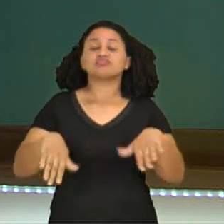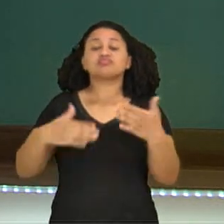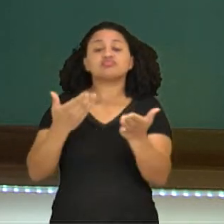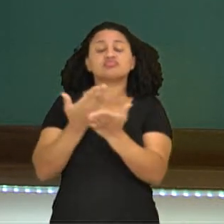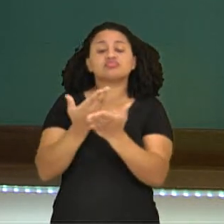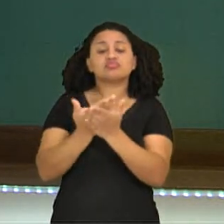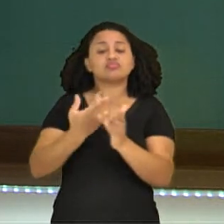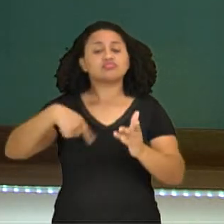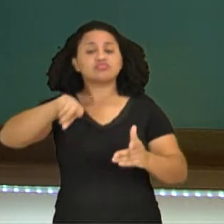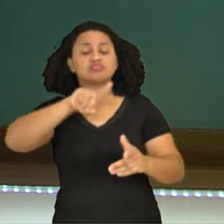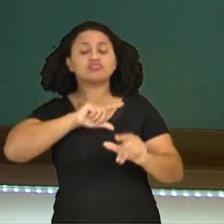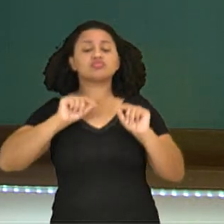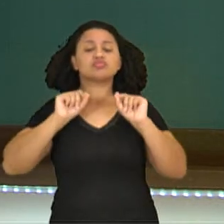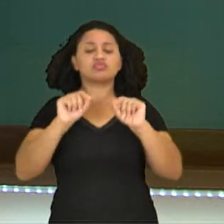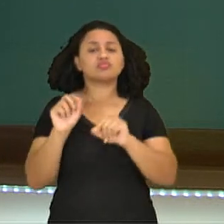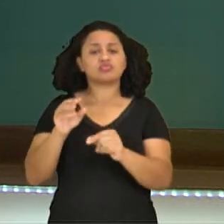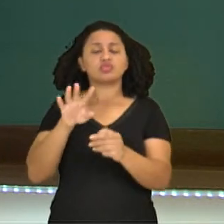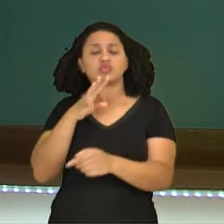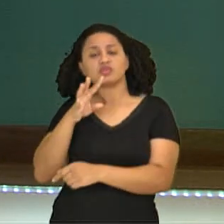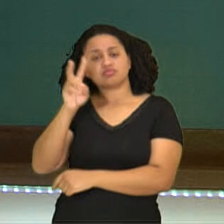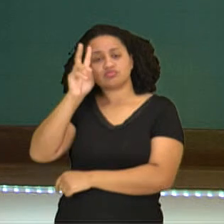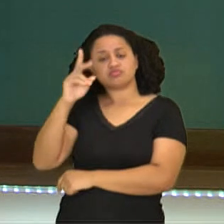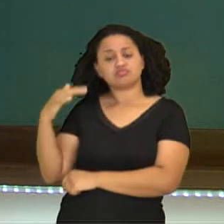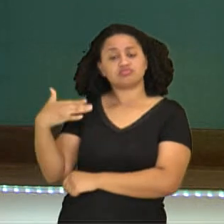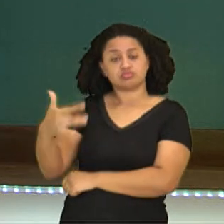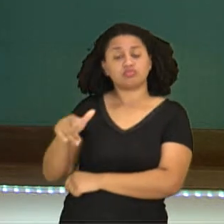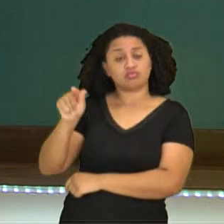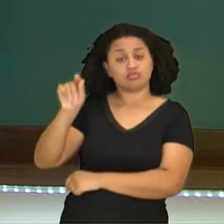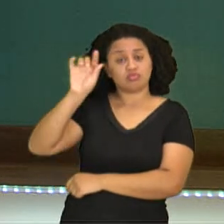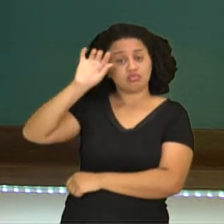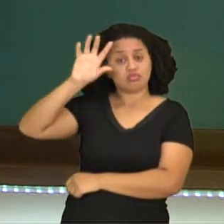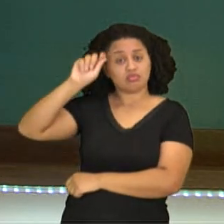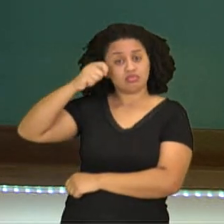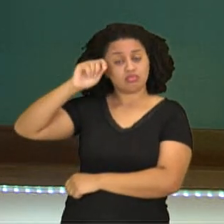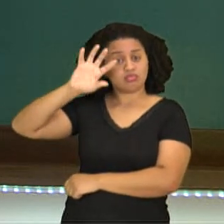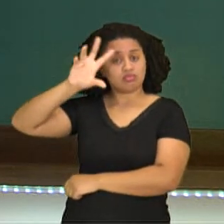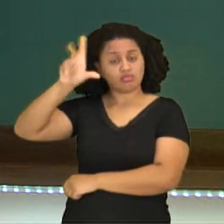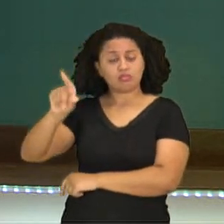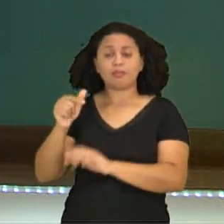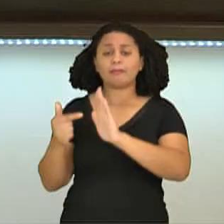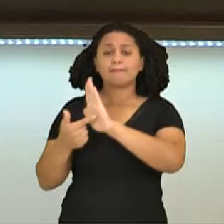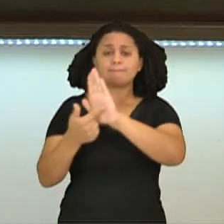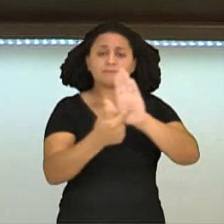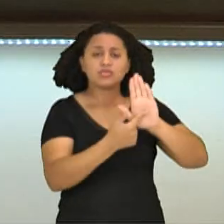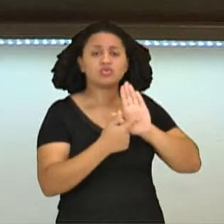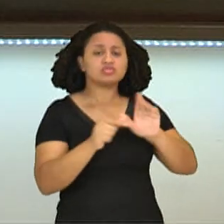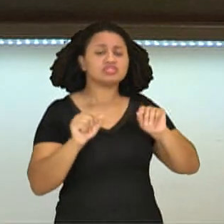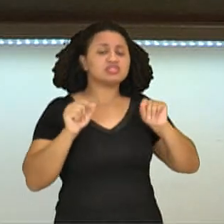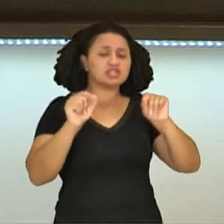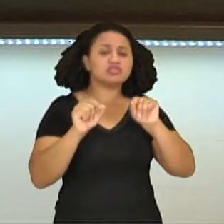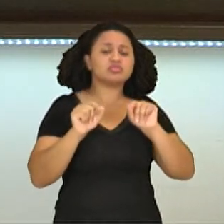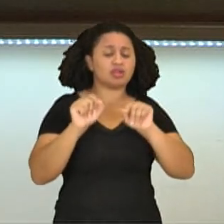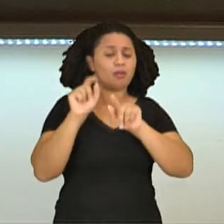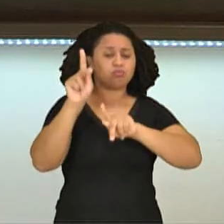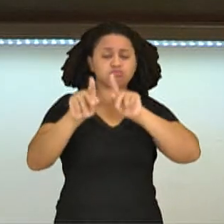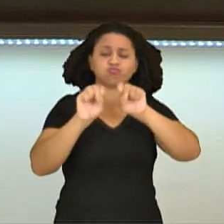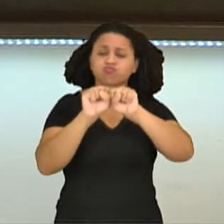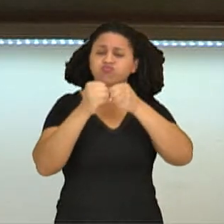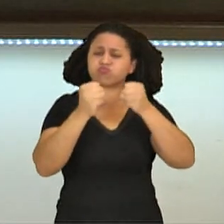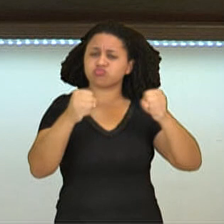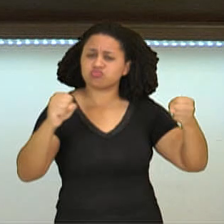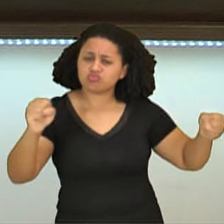esse estudo da história africana, mostrando uma super, mega civilização